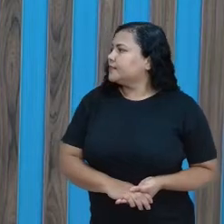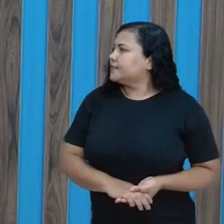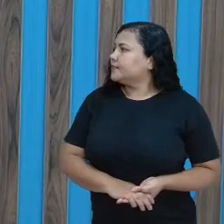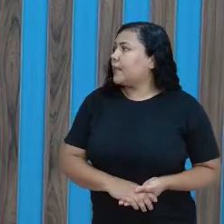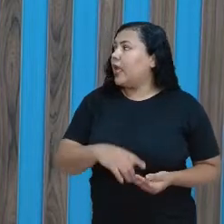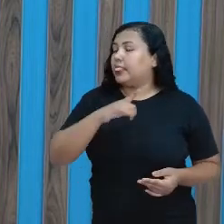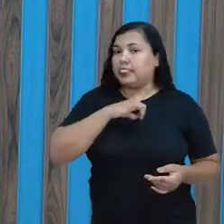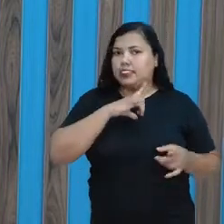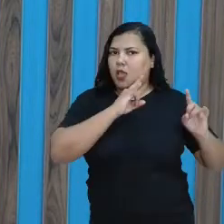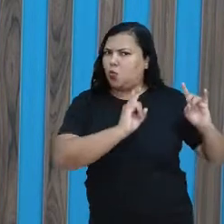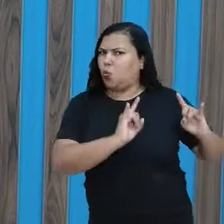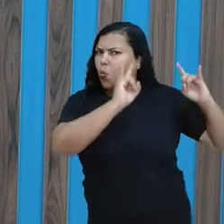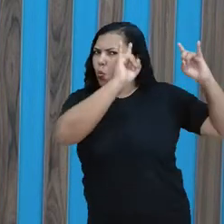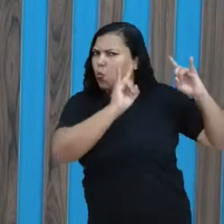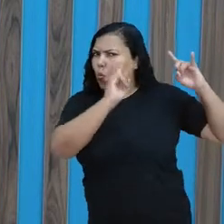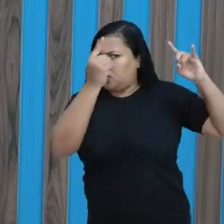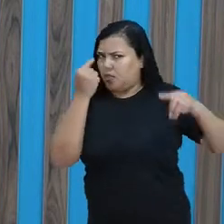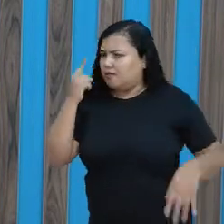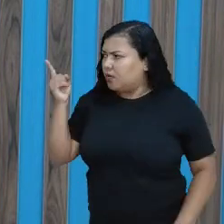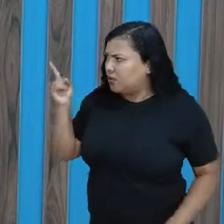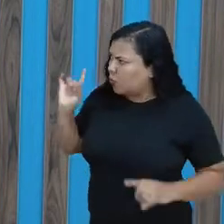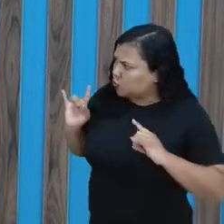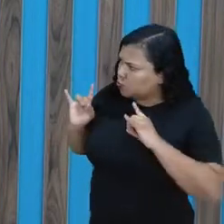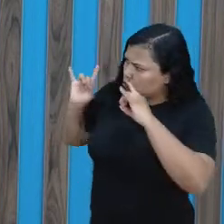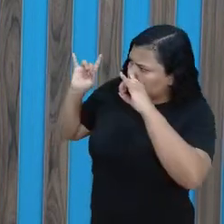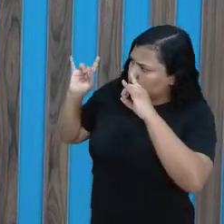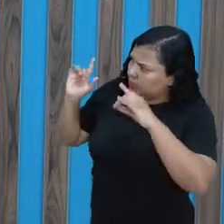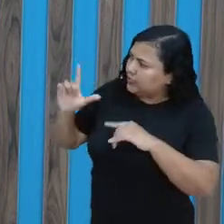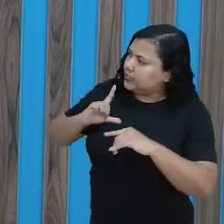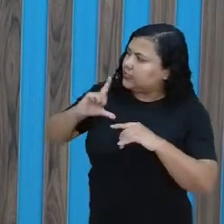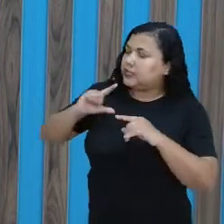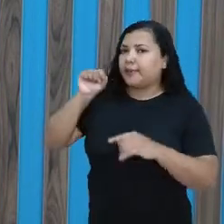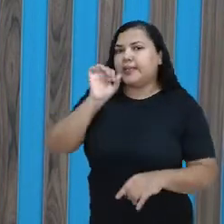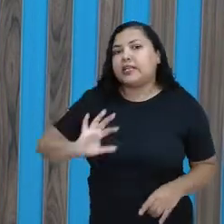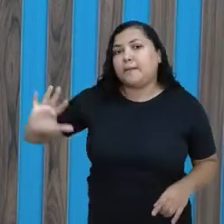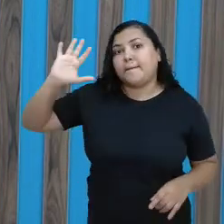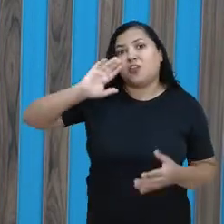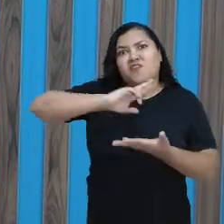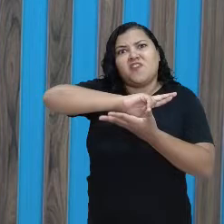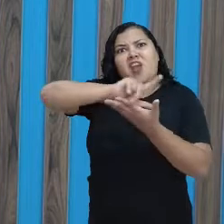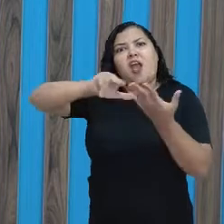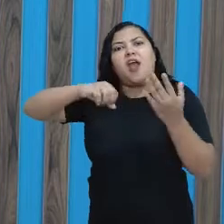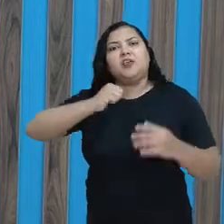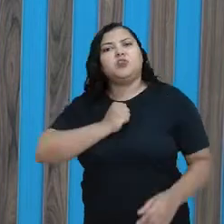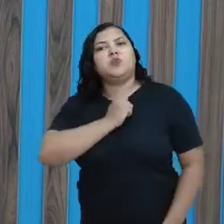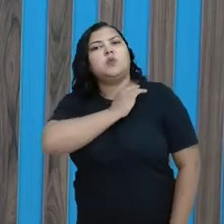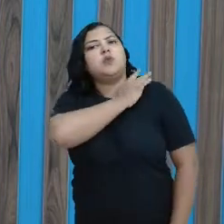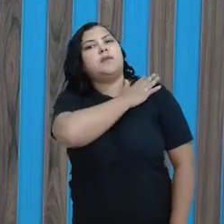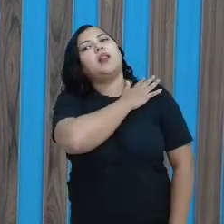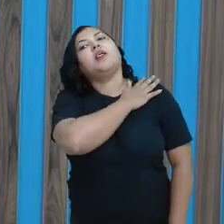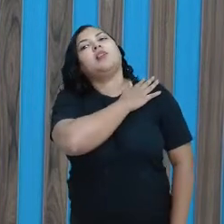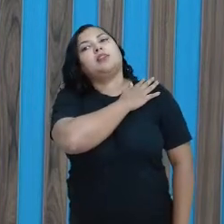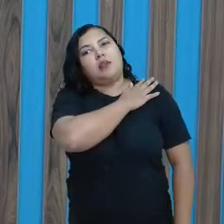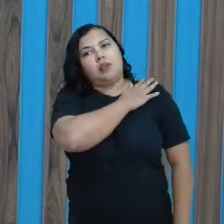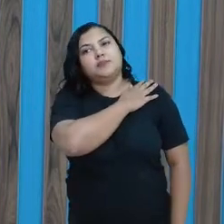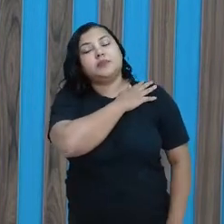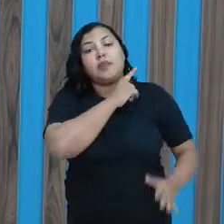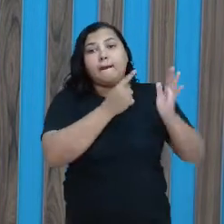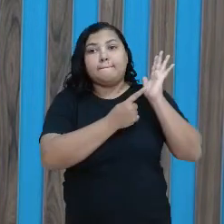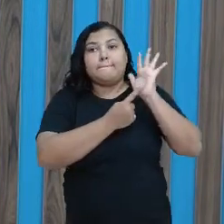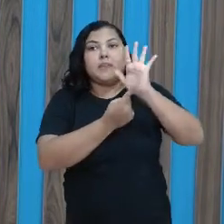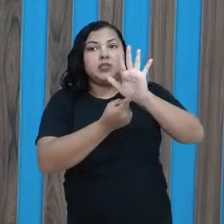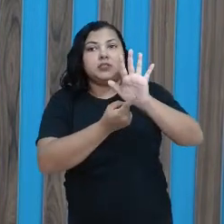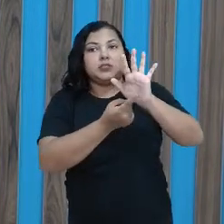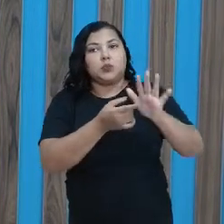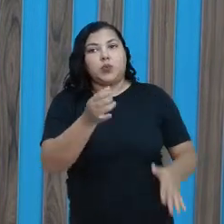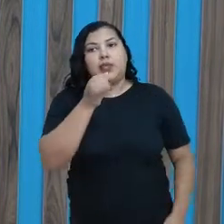um edifício, né? E a gente tem a imagem repleta aqui de militares, né? Com alguns militares aqui de destaque, né?